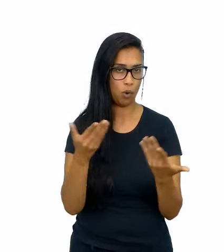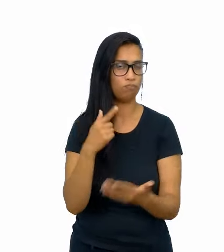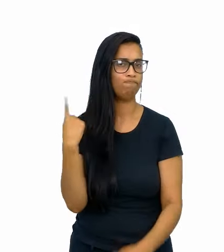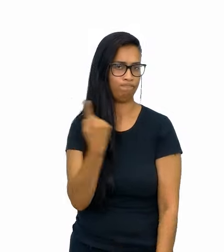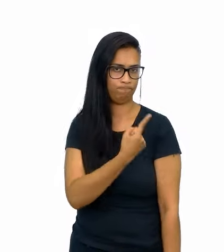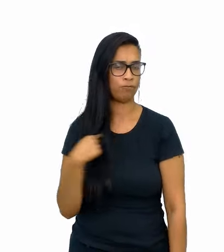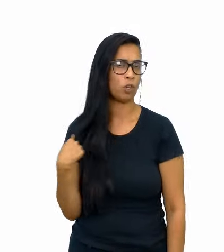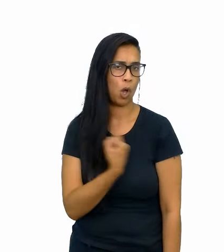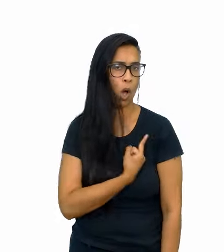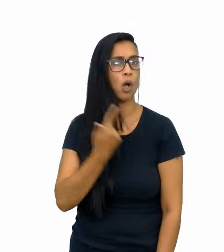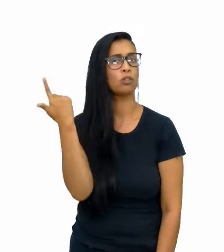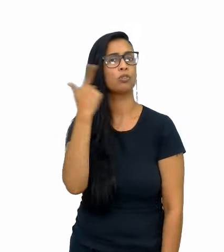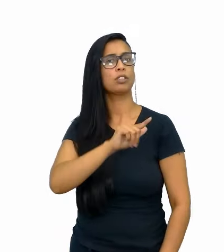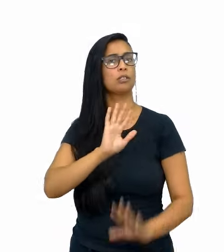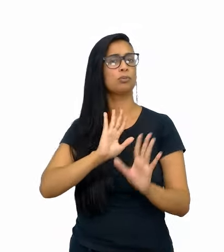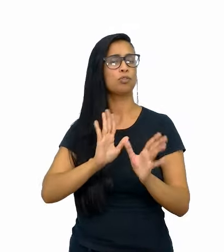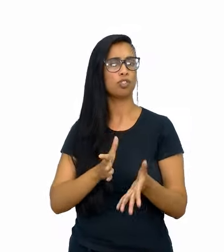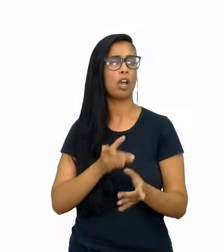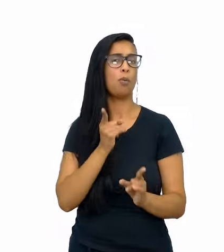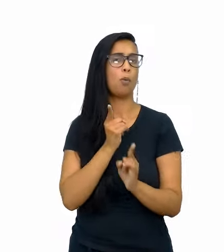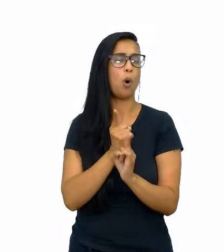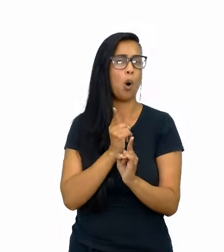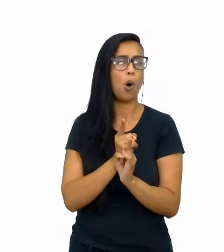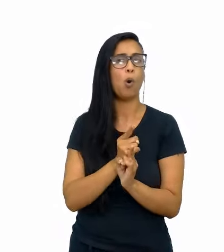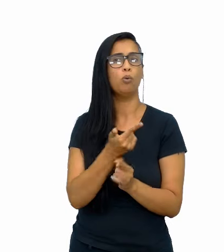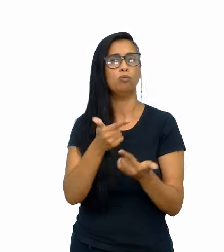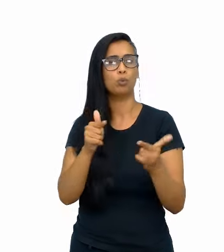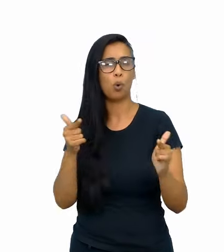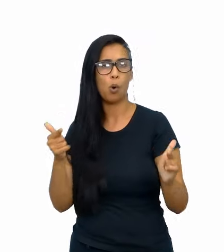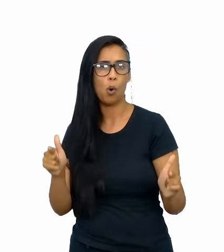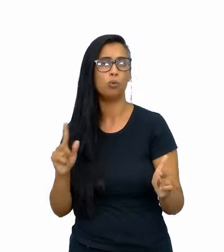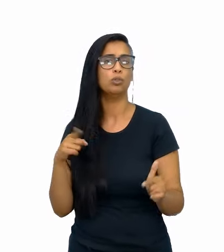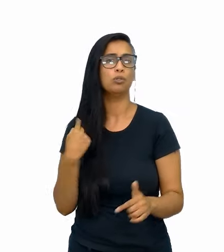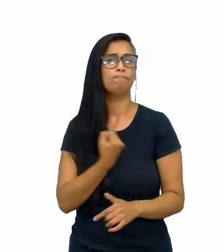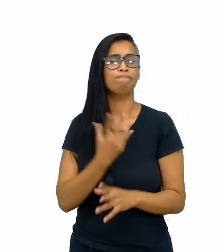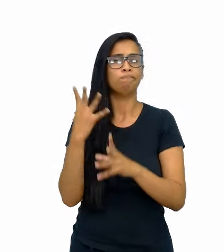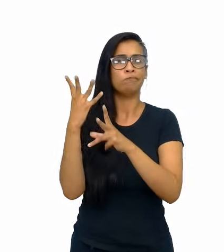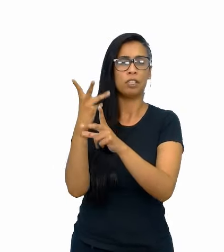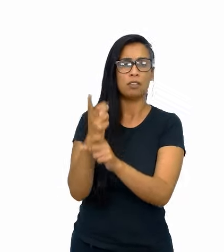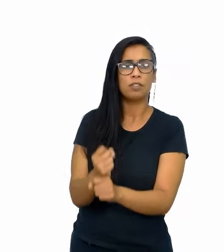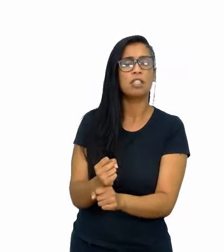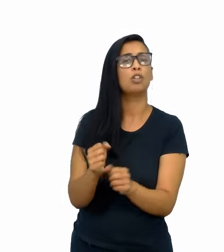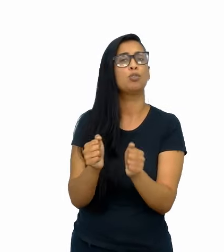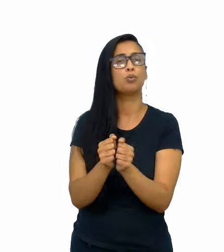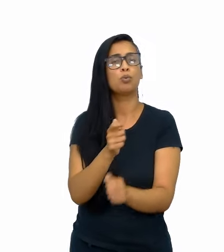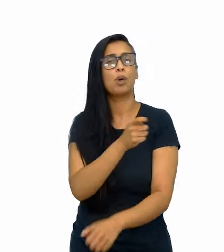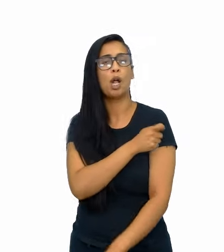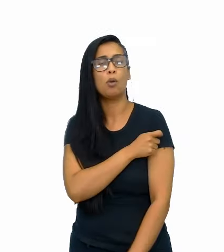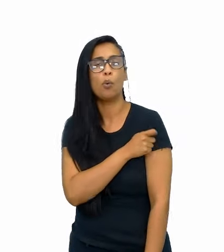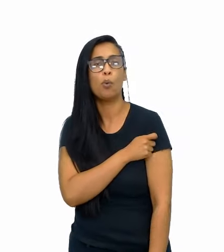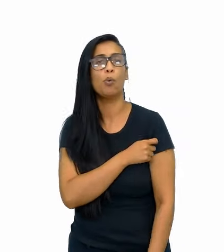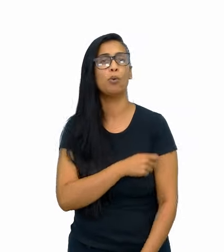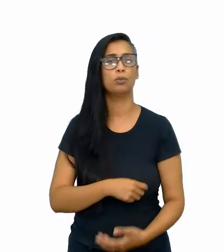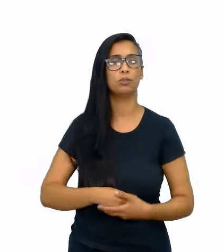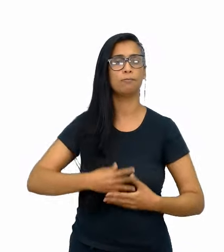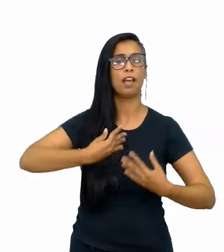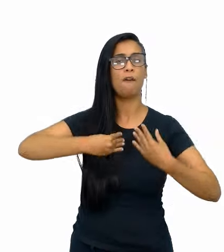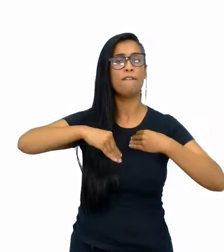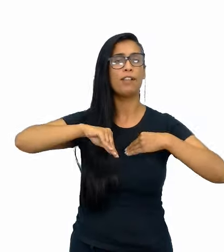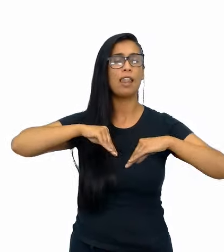importante recuperar as aprendizagens dos nossos estudantes, sempre pensando em articular com